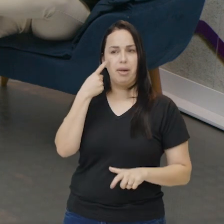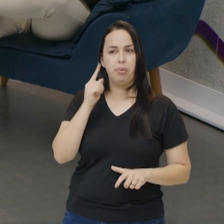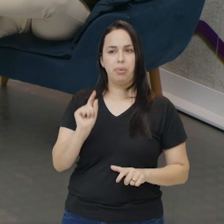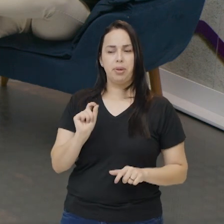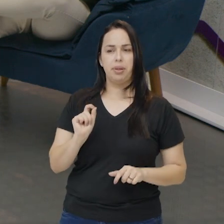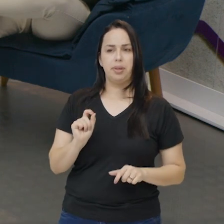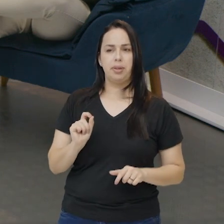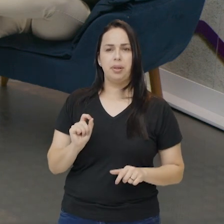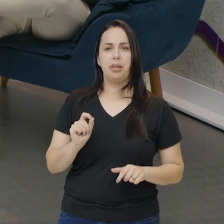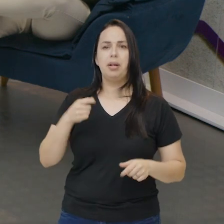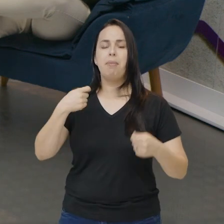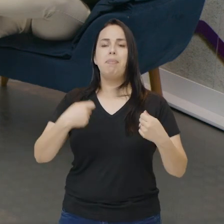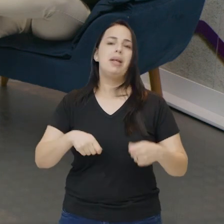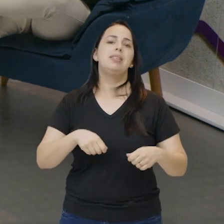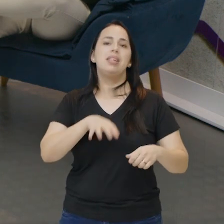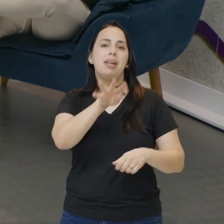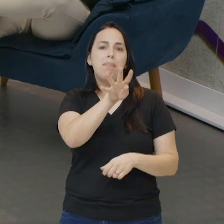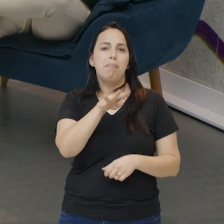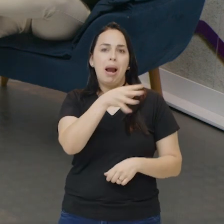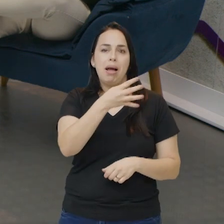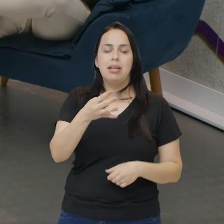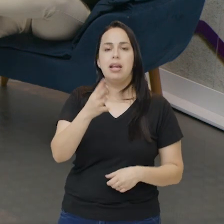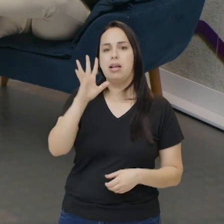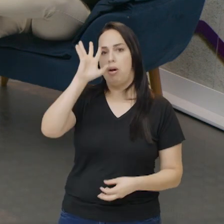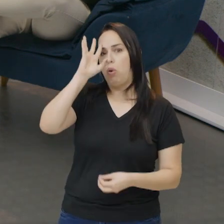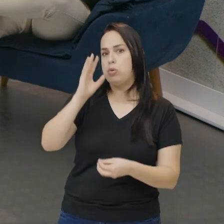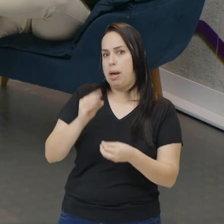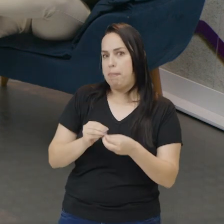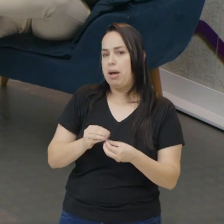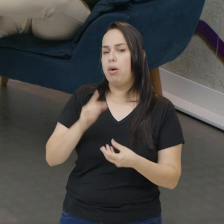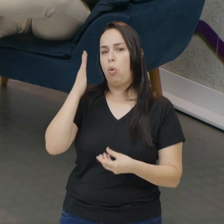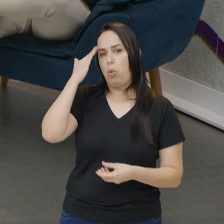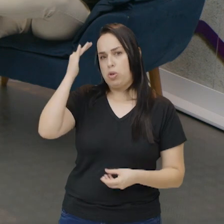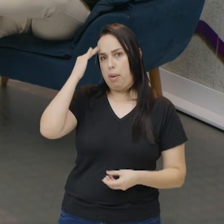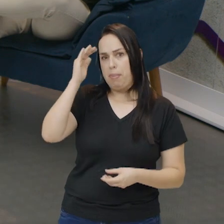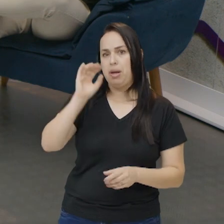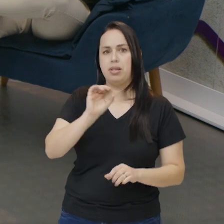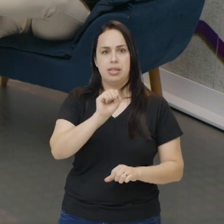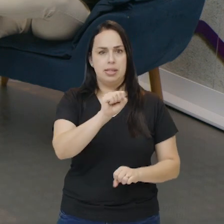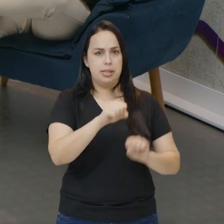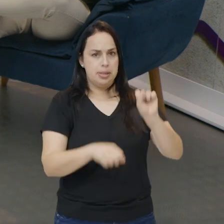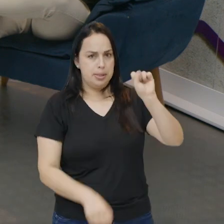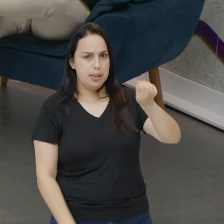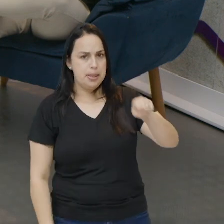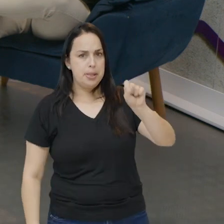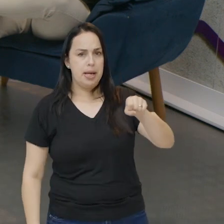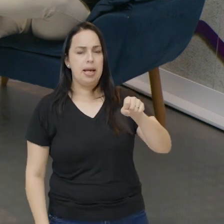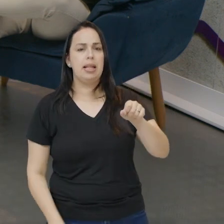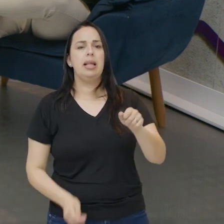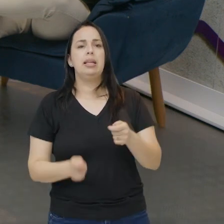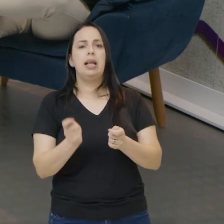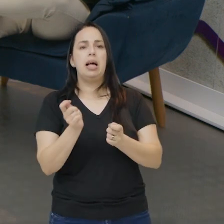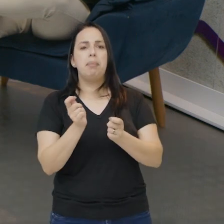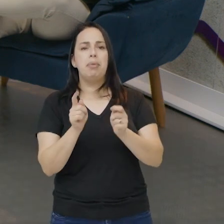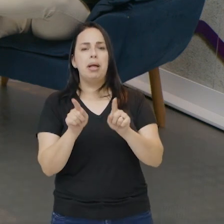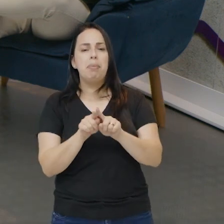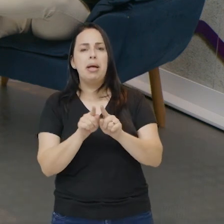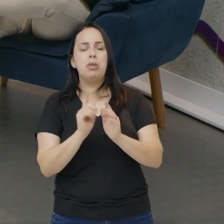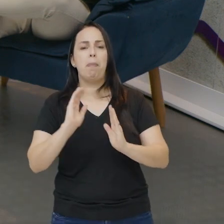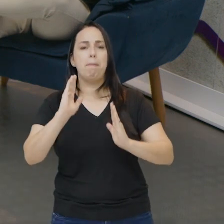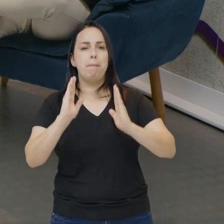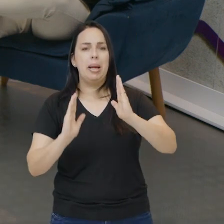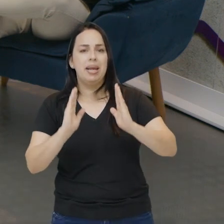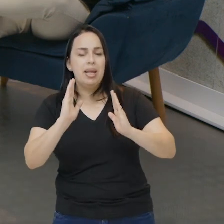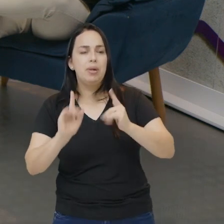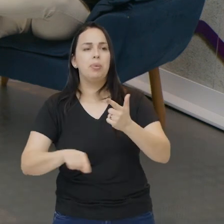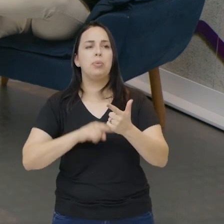viu que às vezes precisa ter noção de planilha, de Excel, alguma coisa dessas ferramentas, é isso também? Sim, há muita questão de